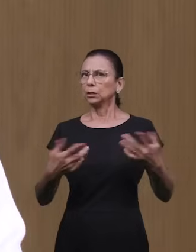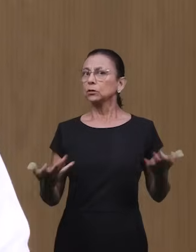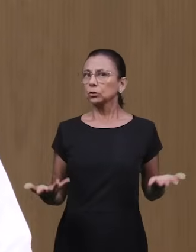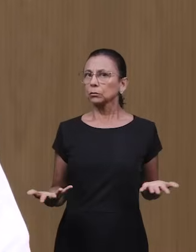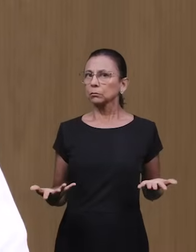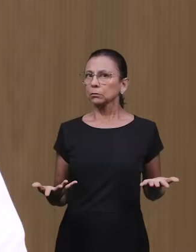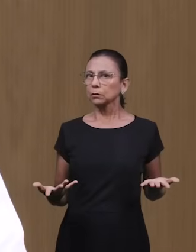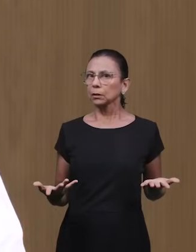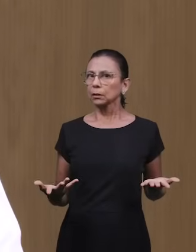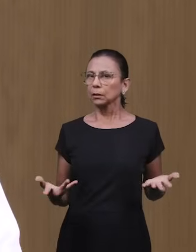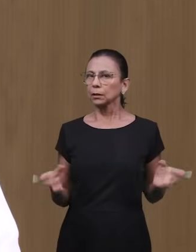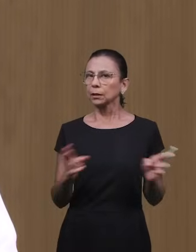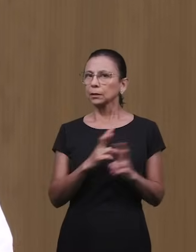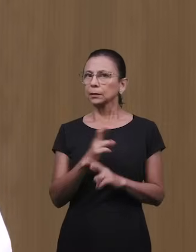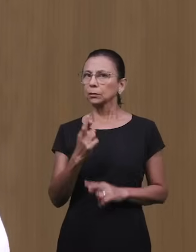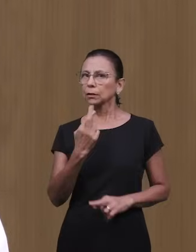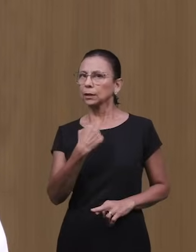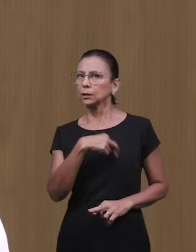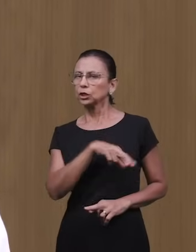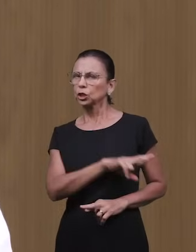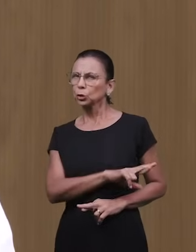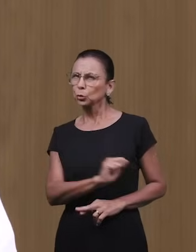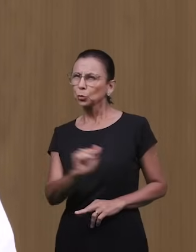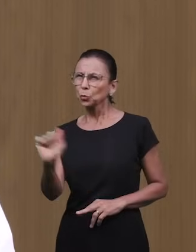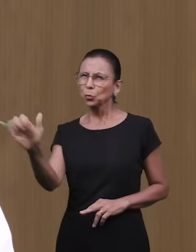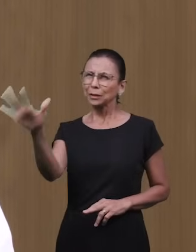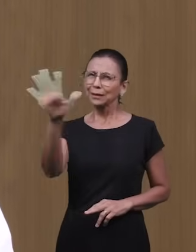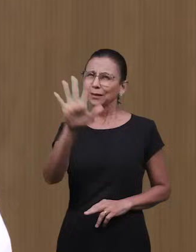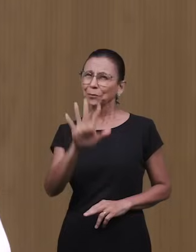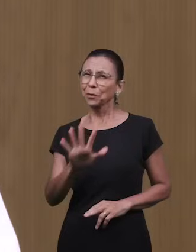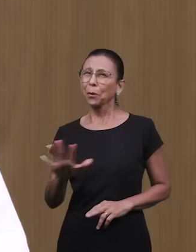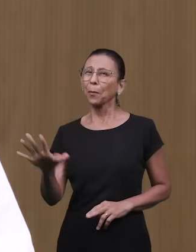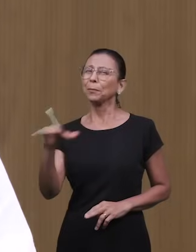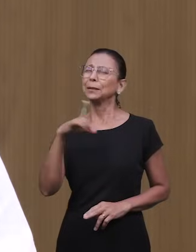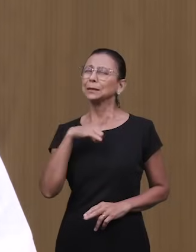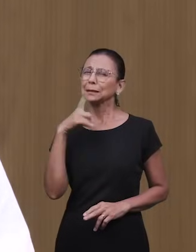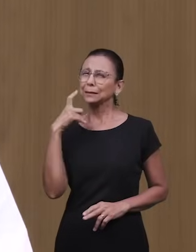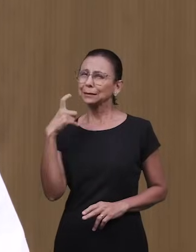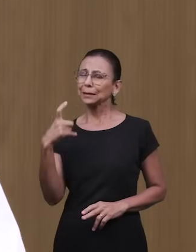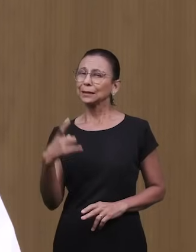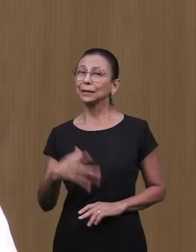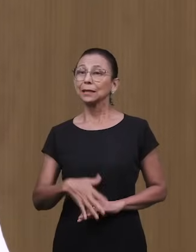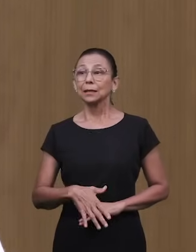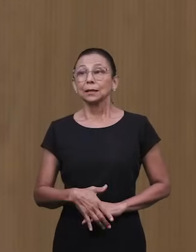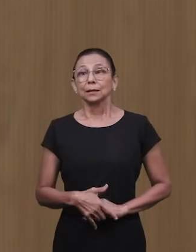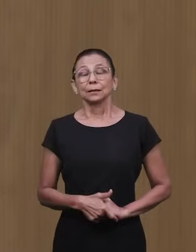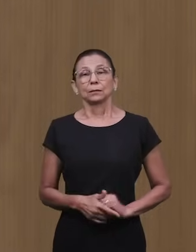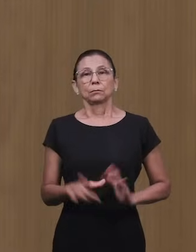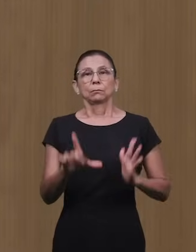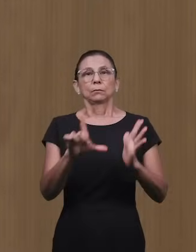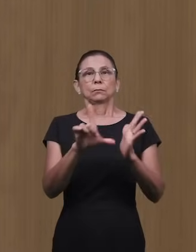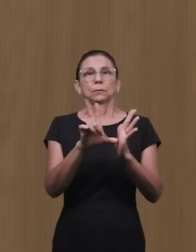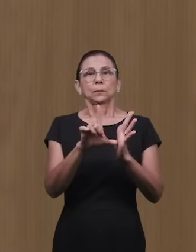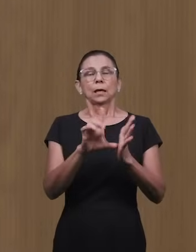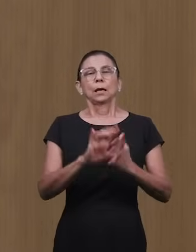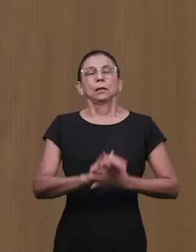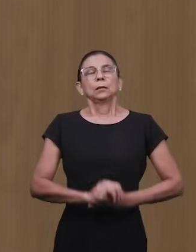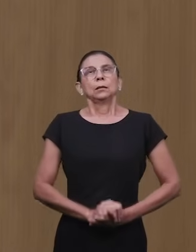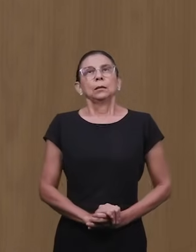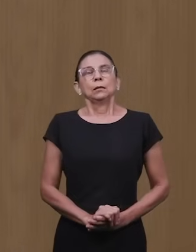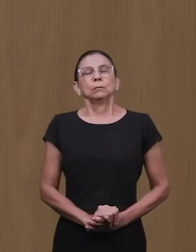políticos, né, e eclesiásticos também em todo aquele braço da Europa. Então, Lutero ele foi